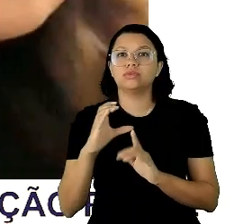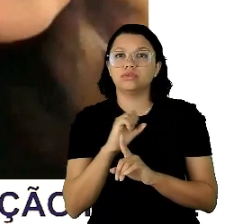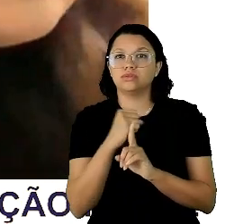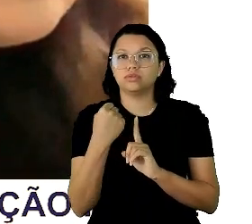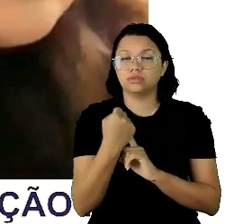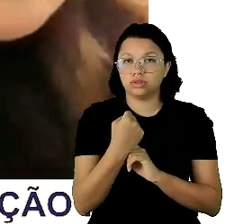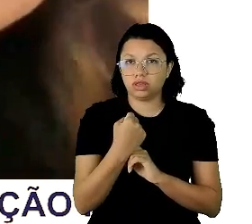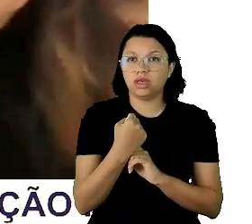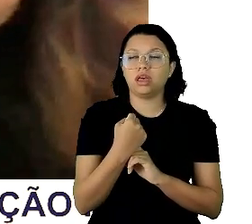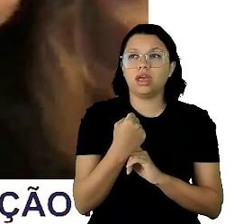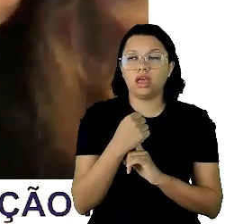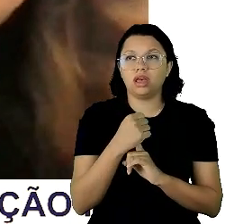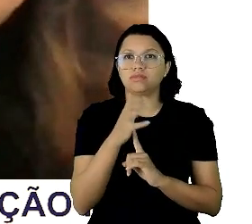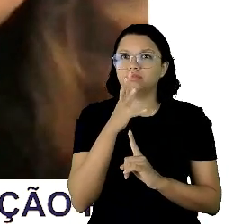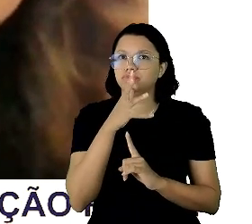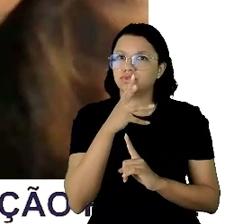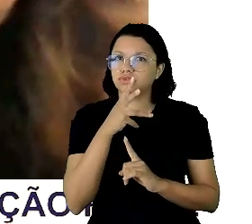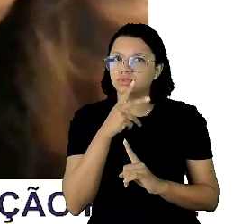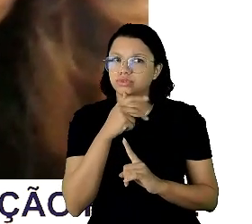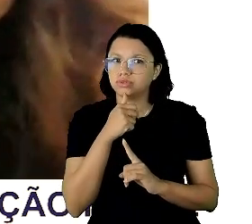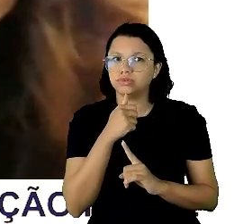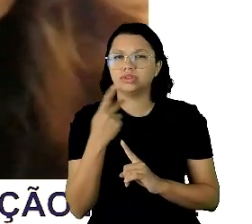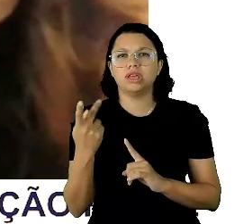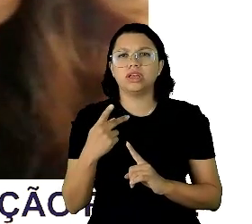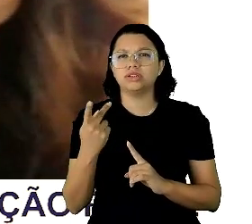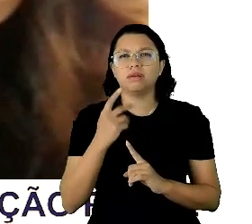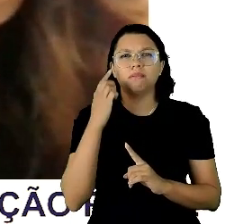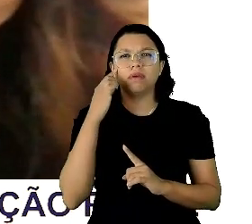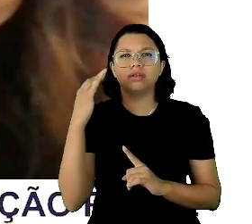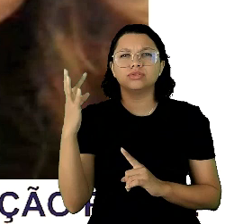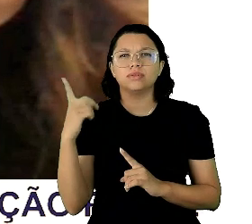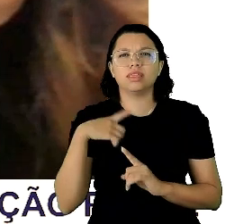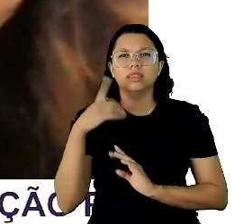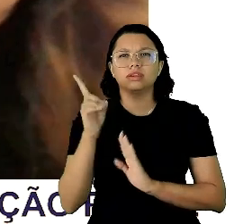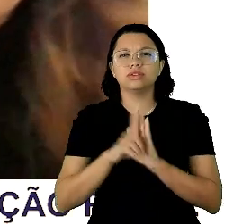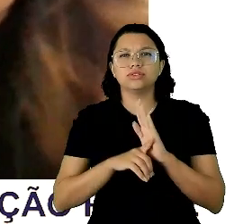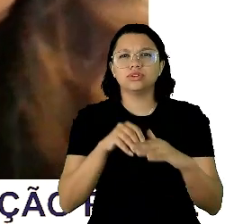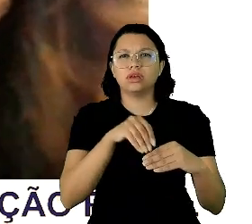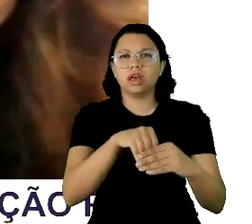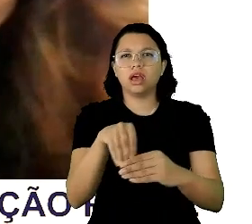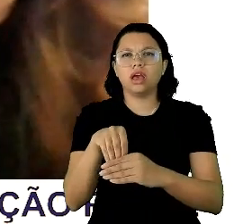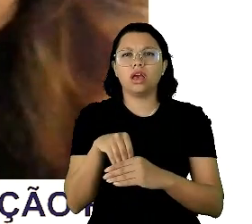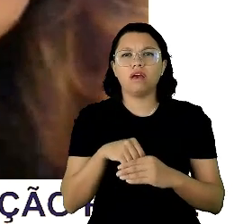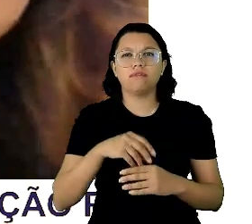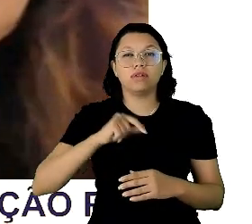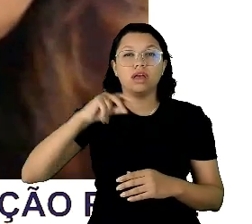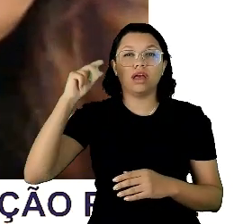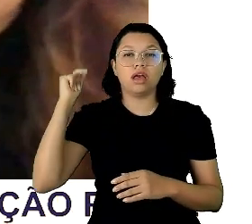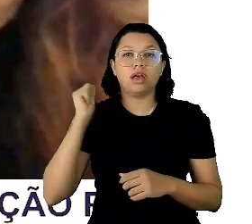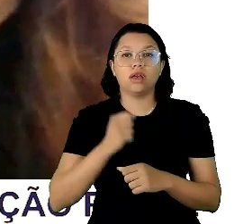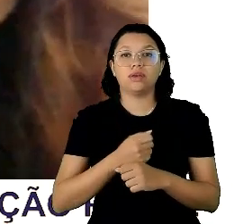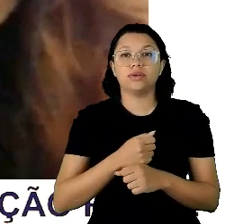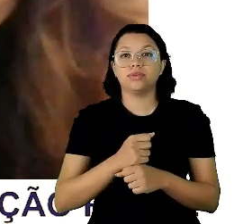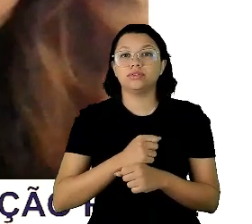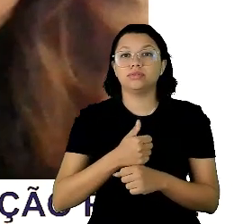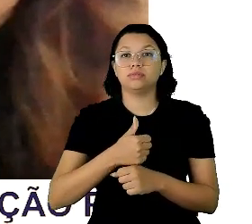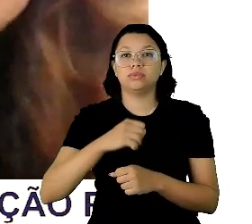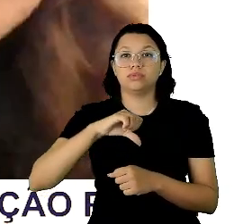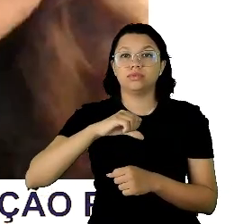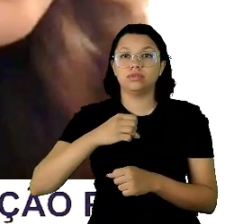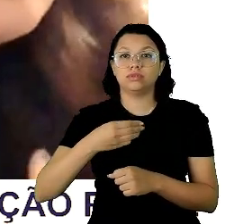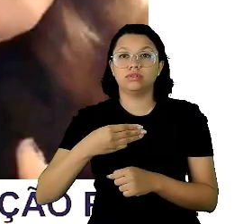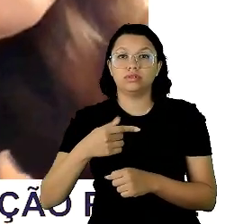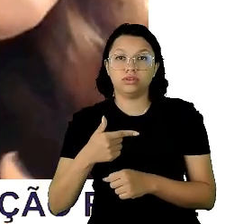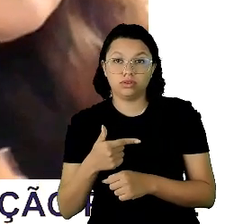né? A gente não parou para pensar que a gente tem direito ao voto desde 1932, então a gente está falando de menos de 100